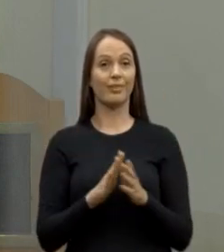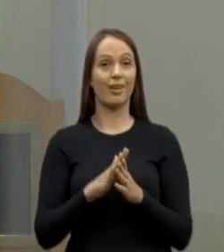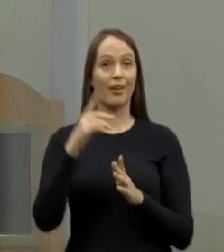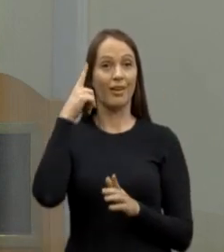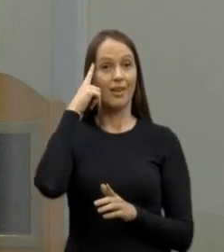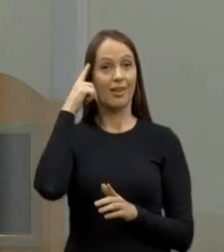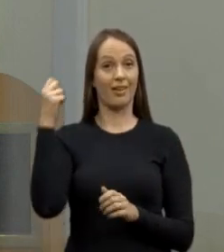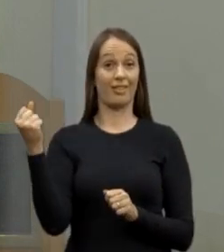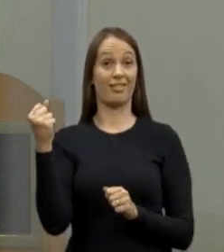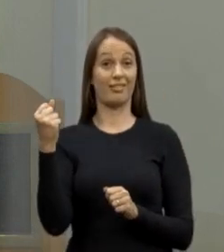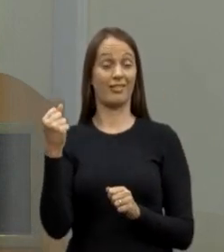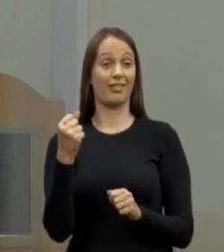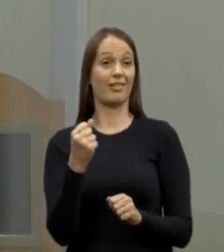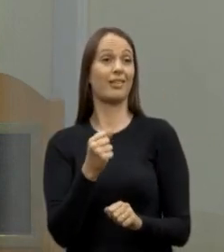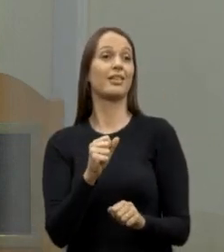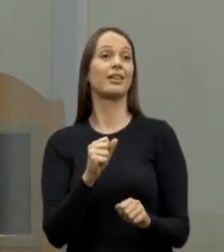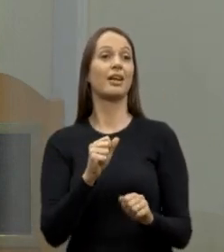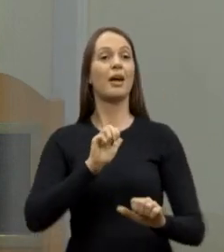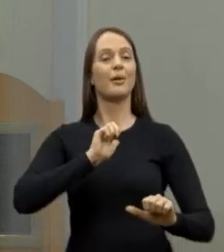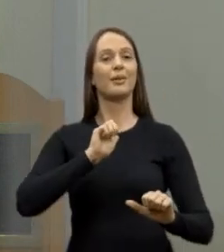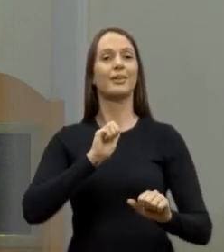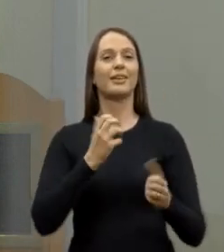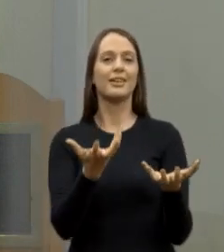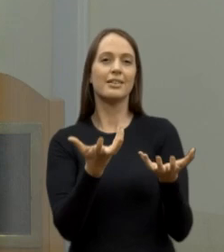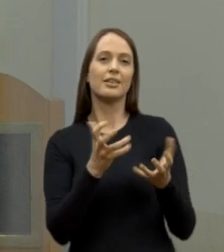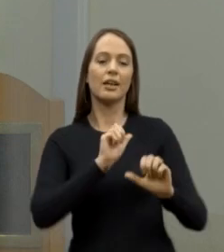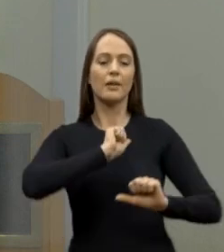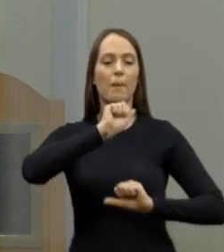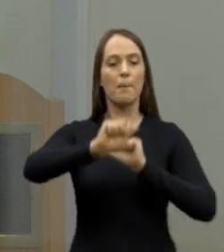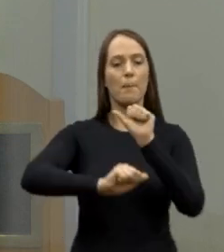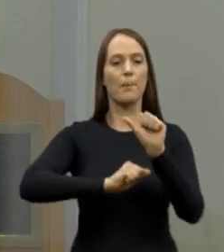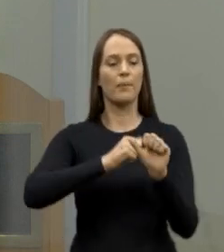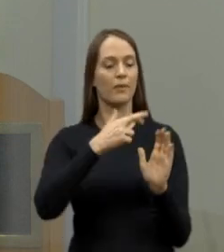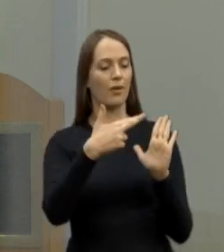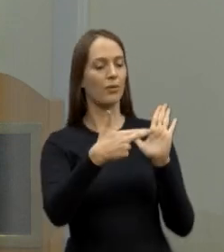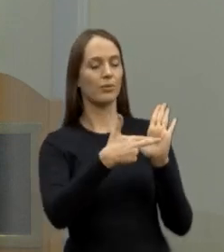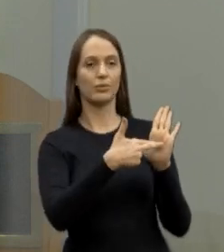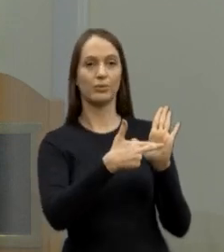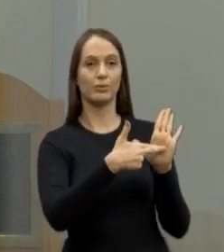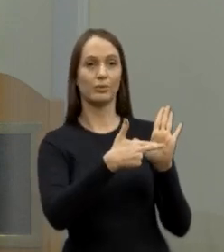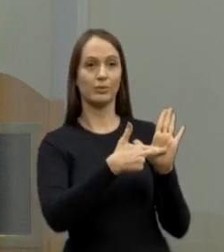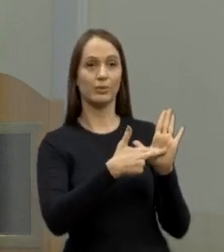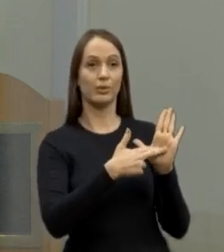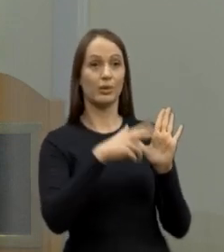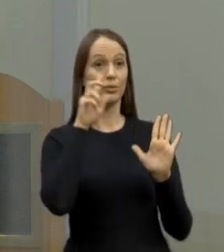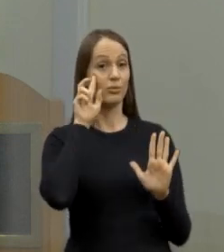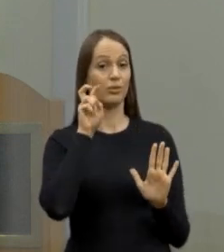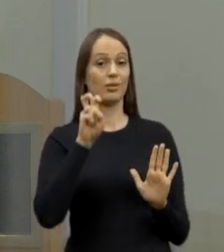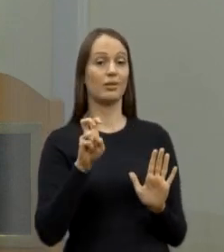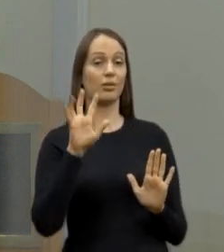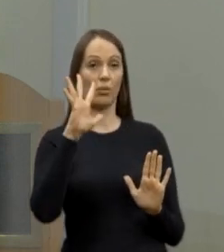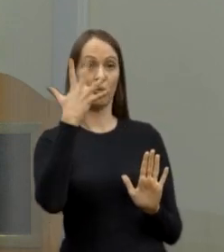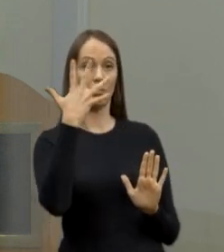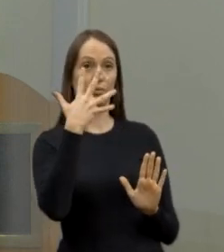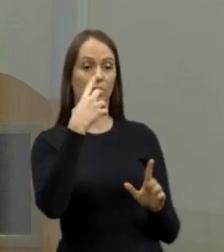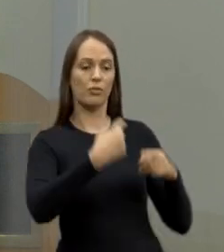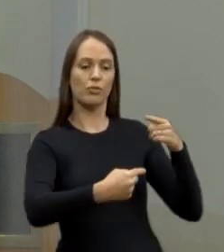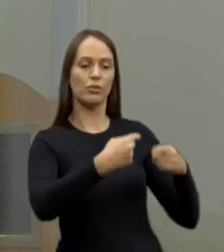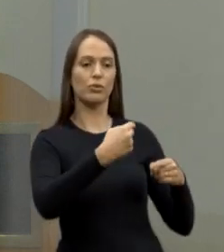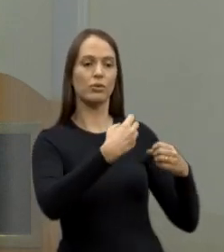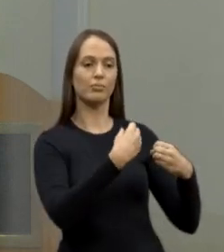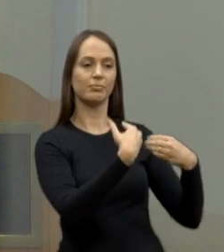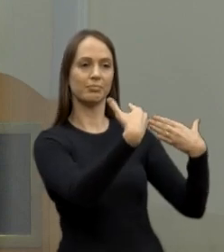súbita necessidade de mudança no regimento interno que ocorreu no último dia 5. Então é com